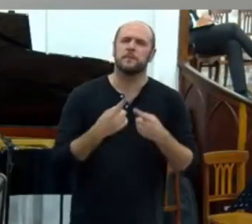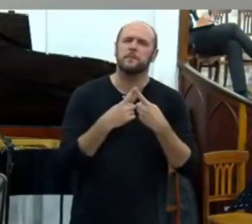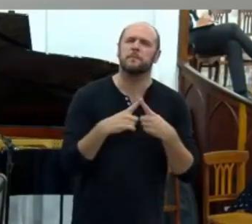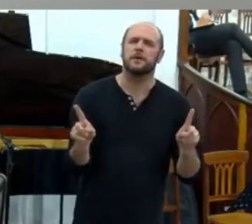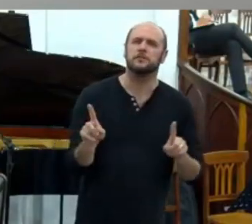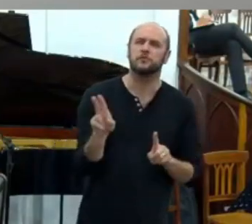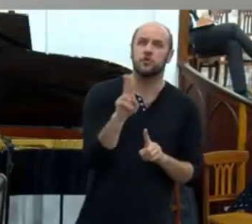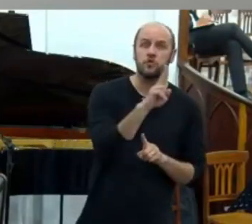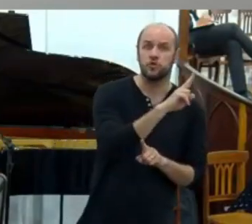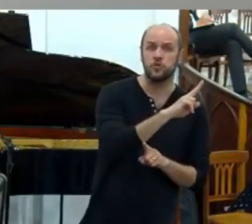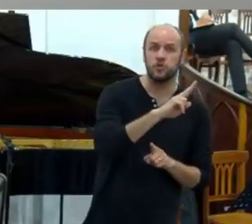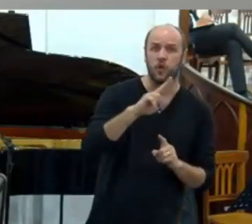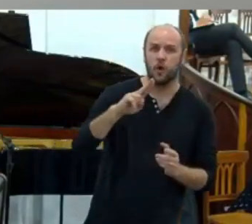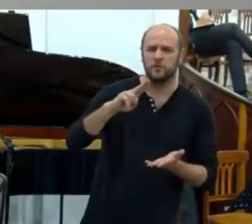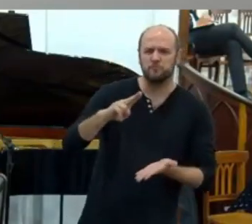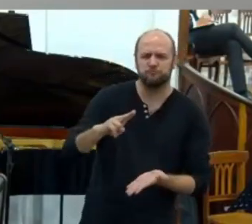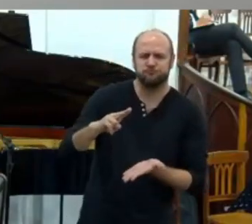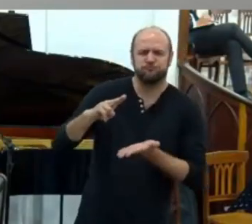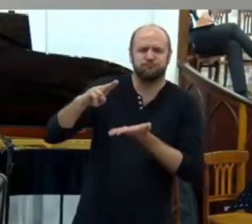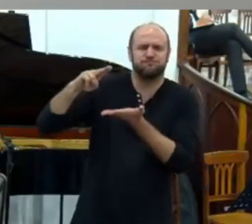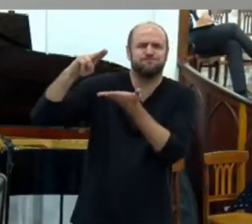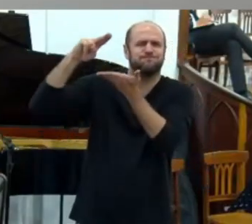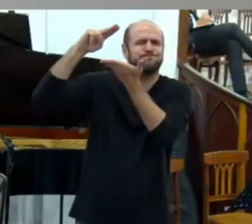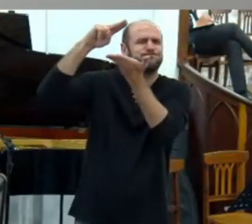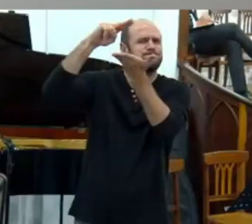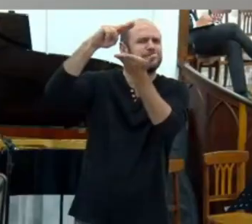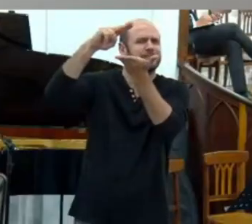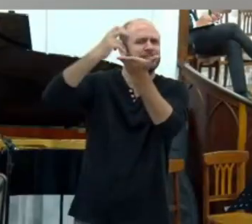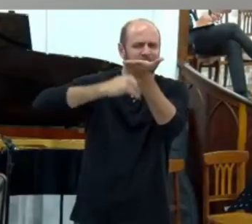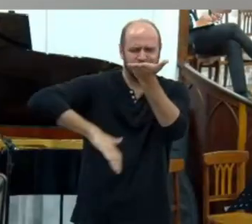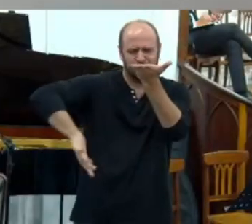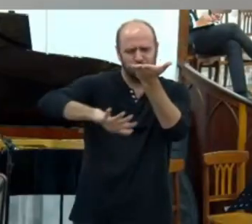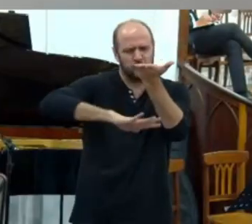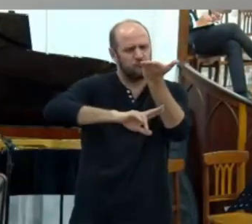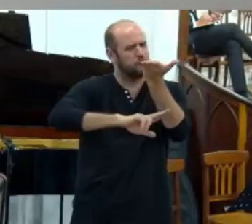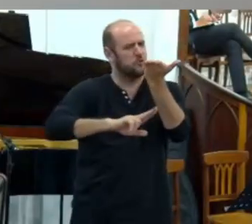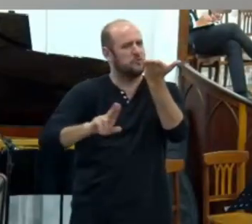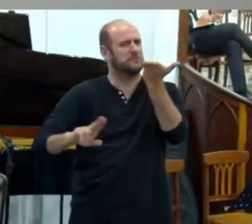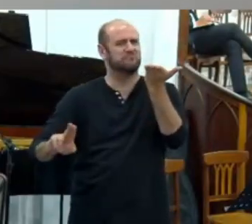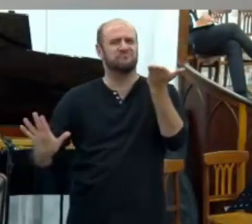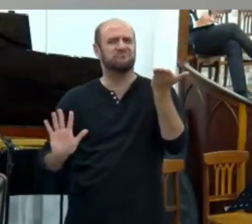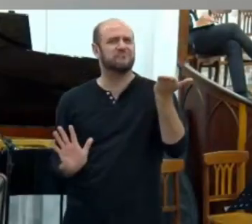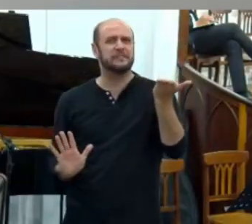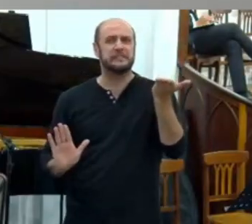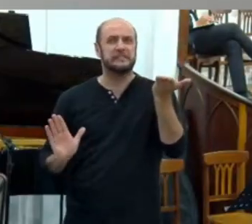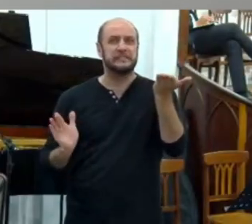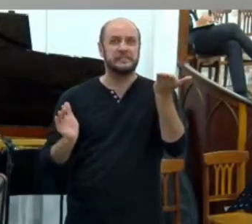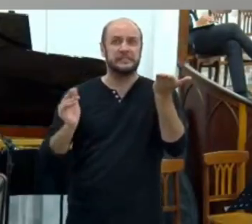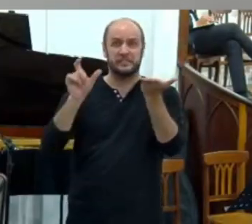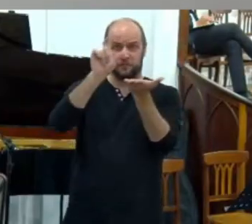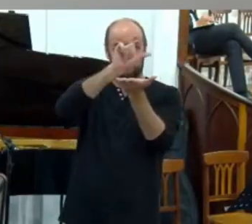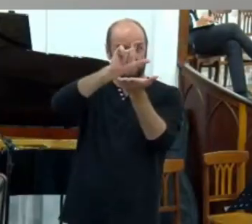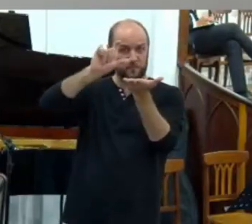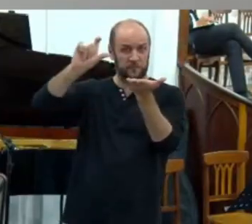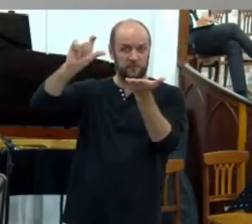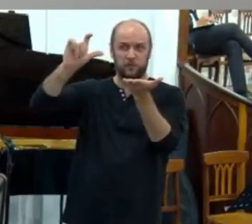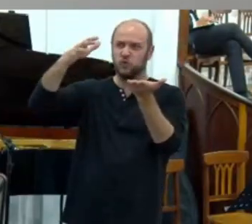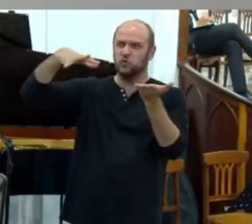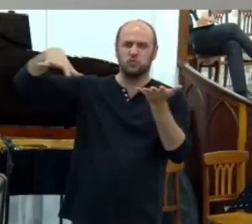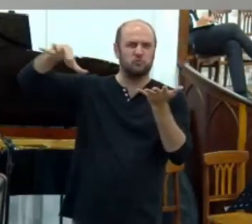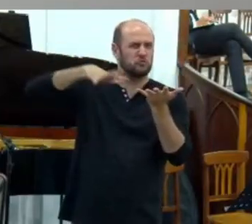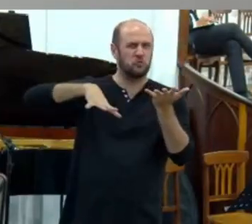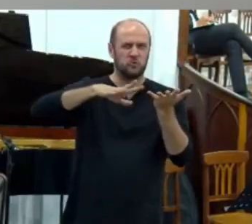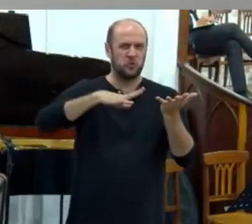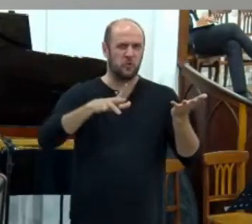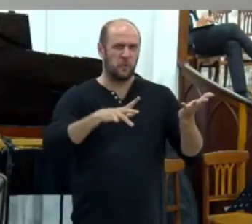seu nome exaltado e elevado acima de todo o nome, diante de quem todo o principado, toda